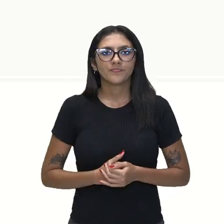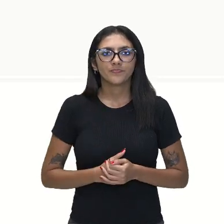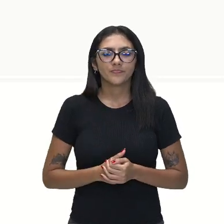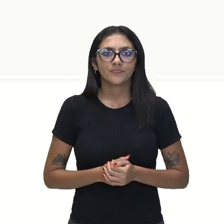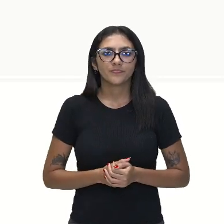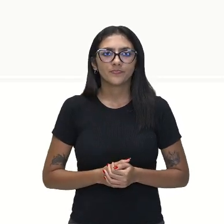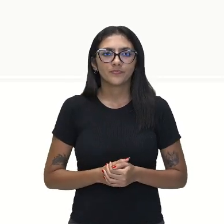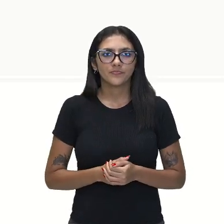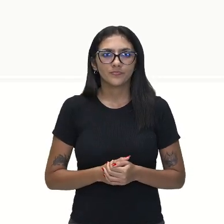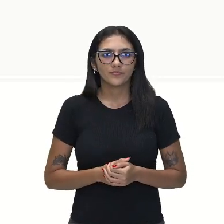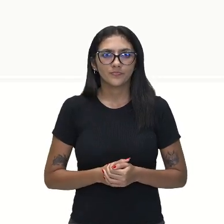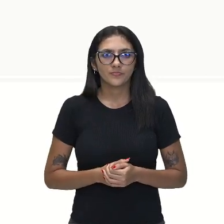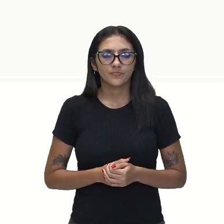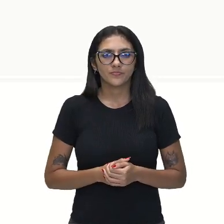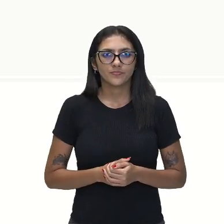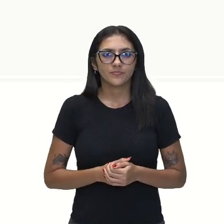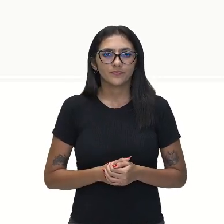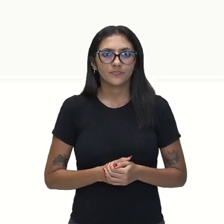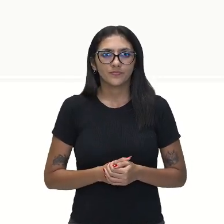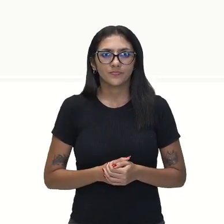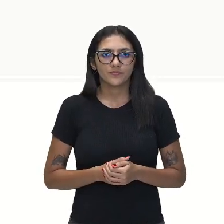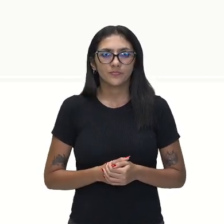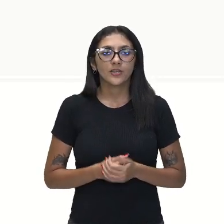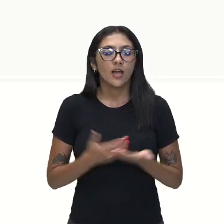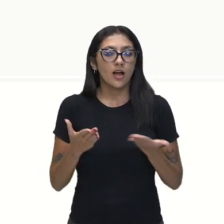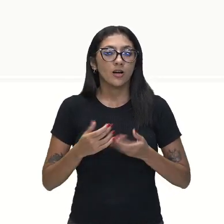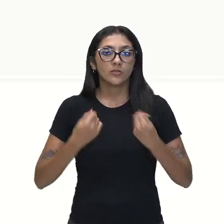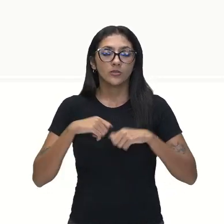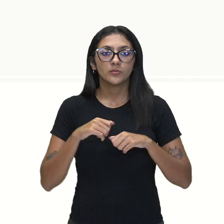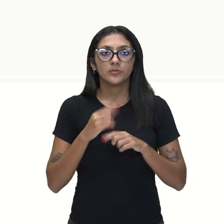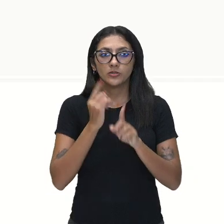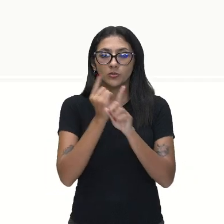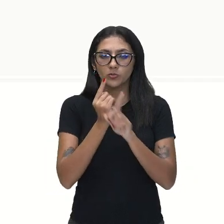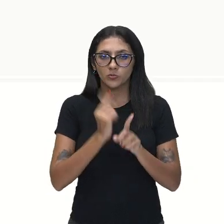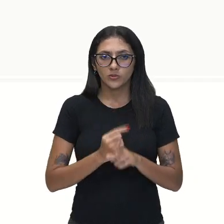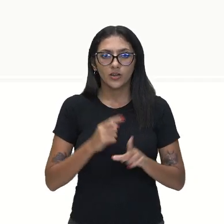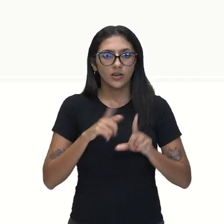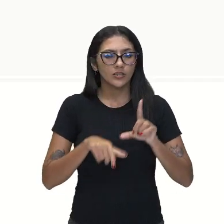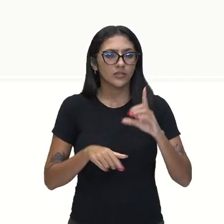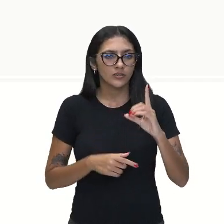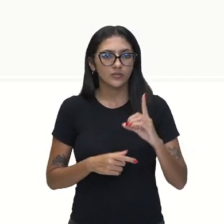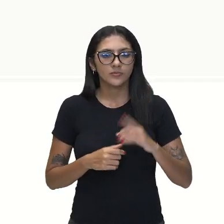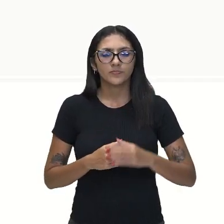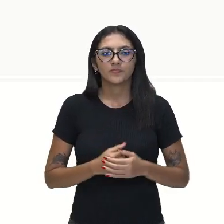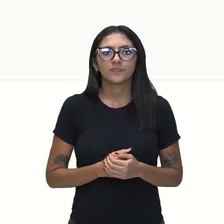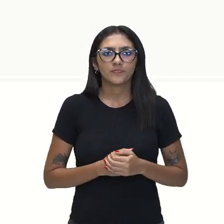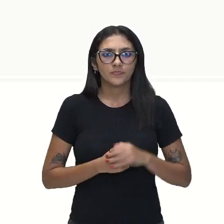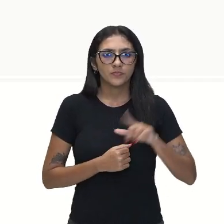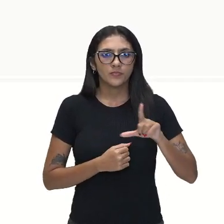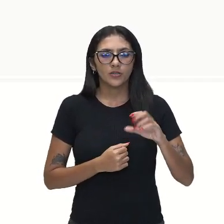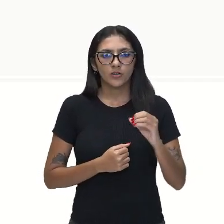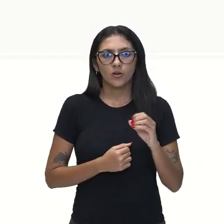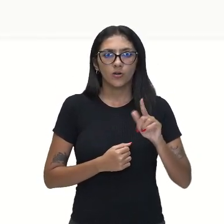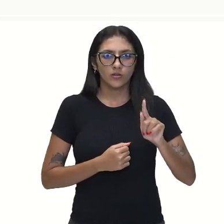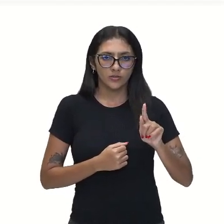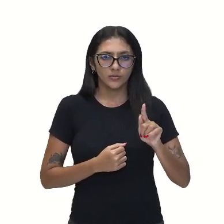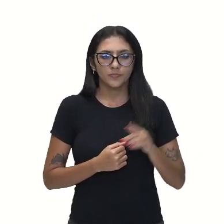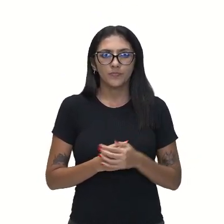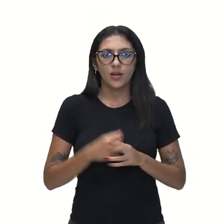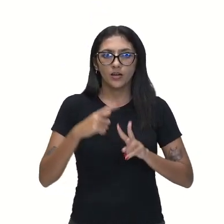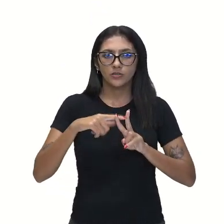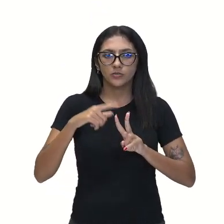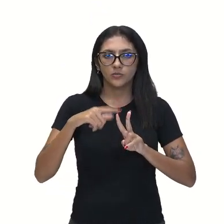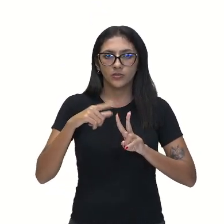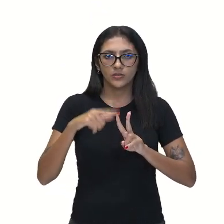Vamos lá. Agora nós vamos encontrar o logaritmo de raiz quadrada de 32